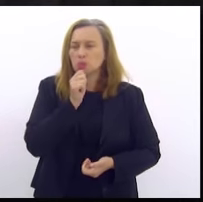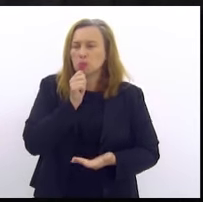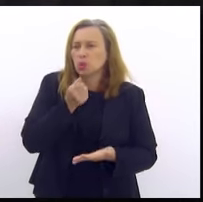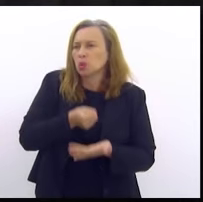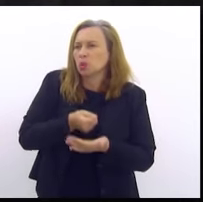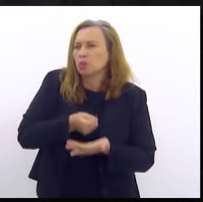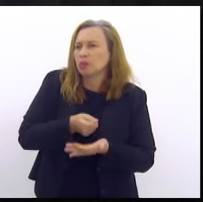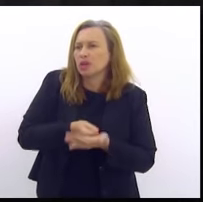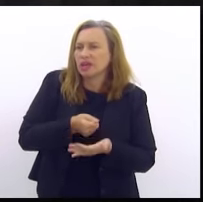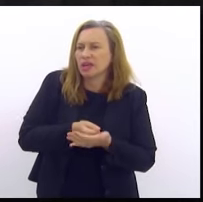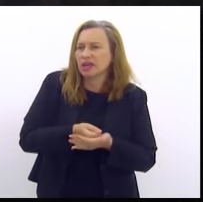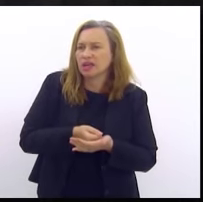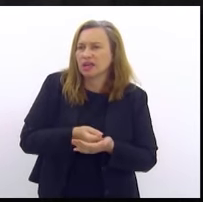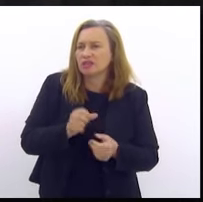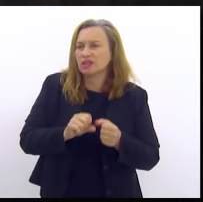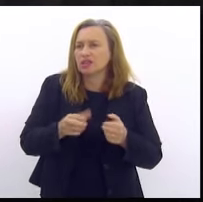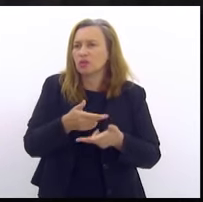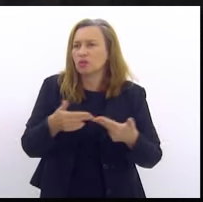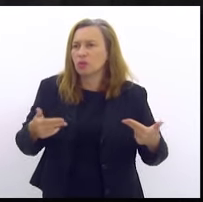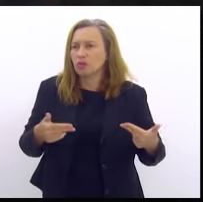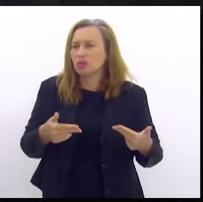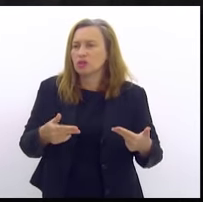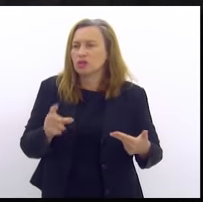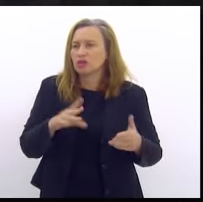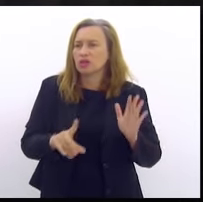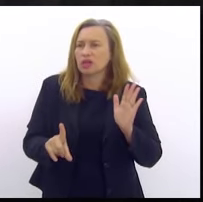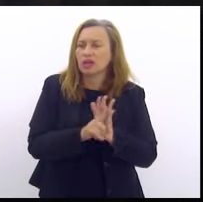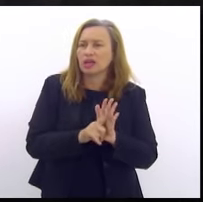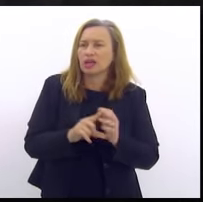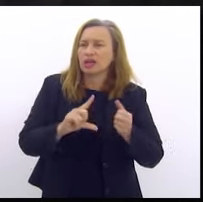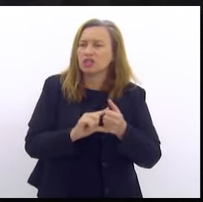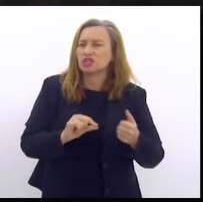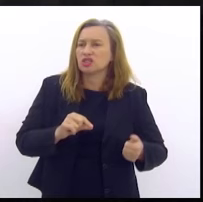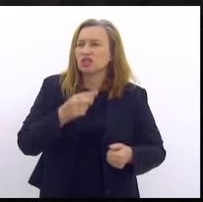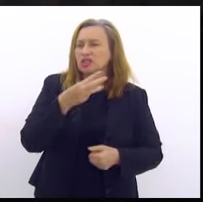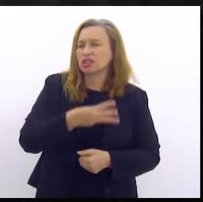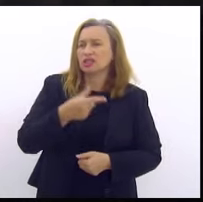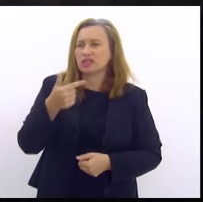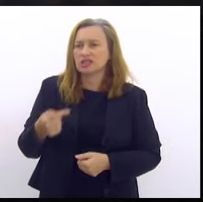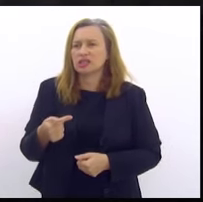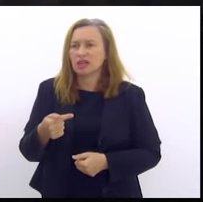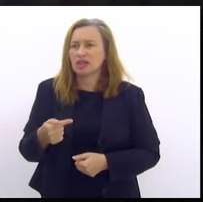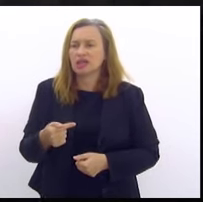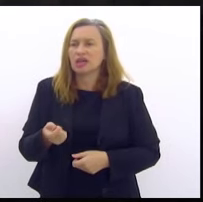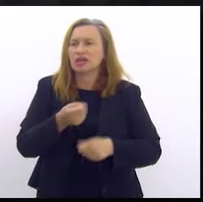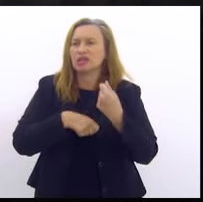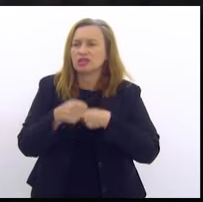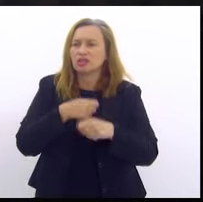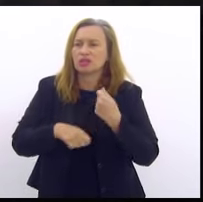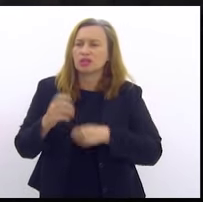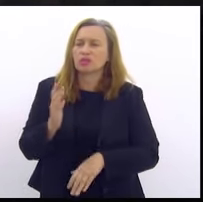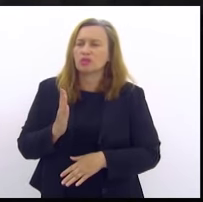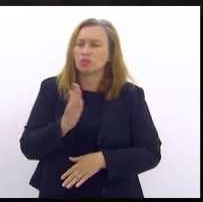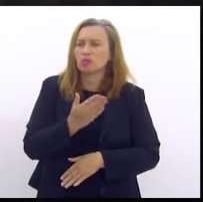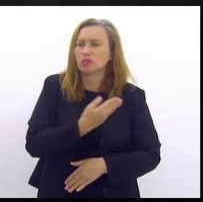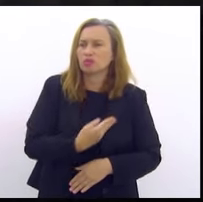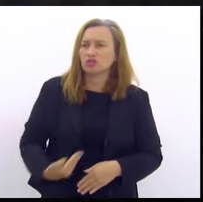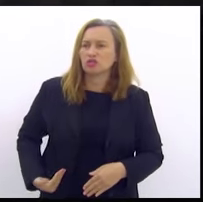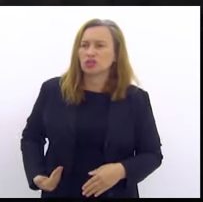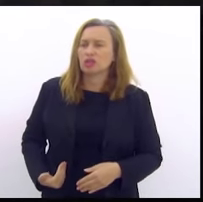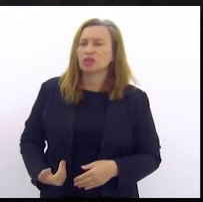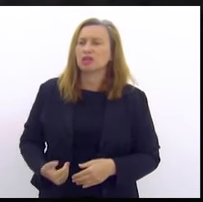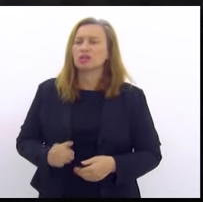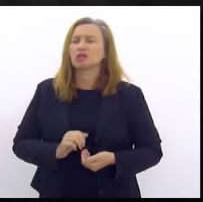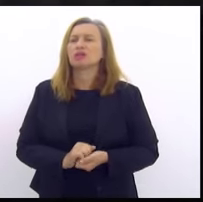ou deixar de fazer alguma coisa, senão em virtude de lei. No artigo 37, capítulo, diz que a administração pública direta e indireta de qualquer dos